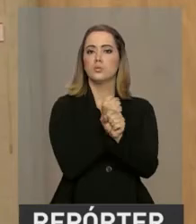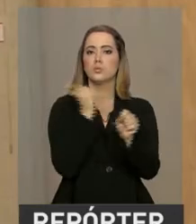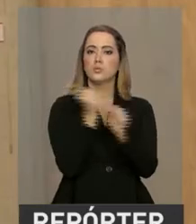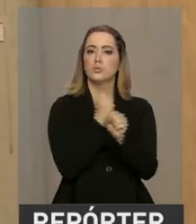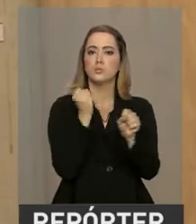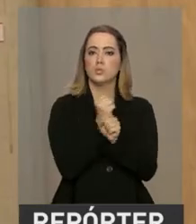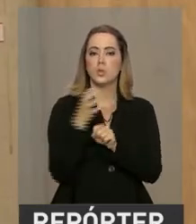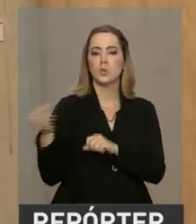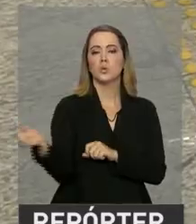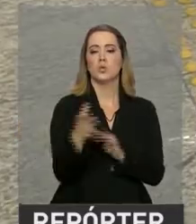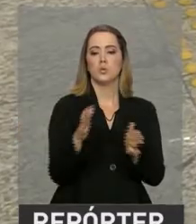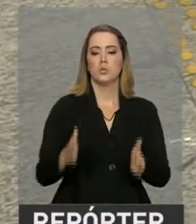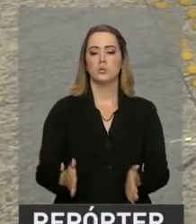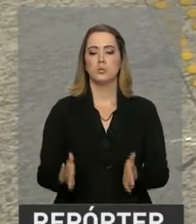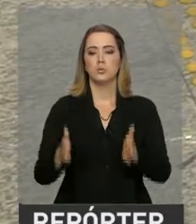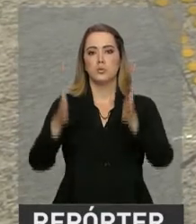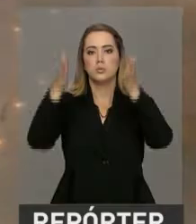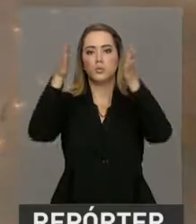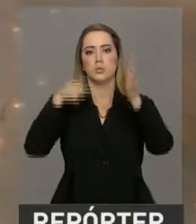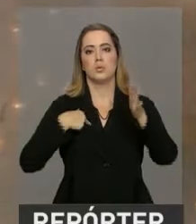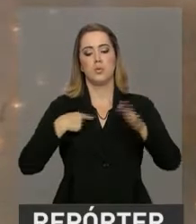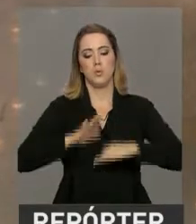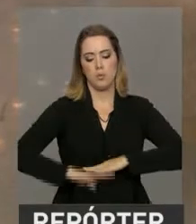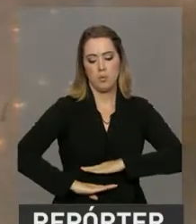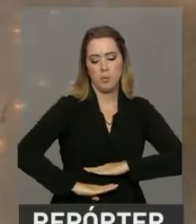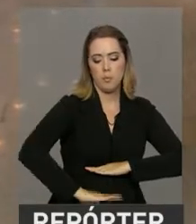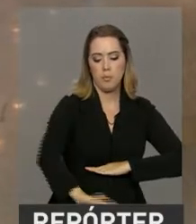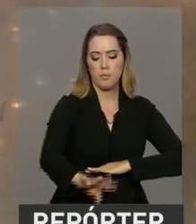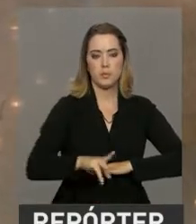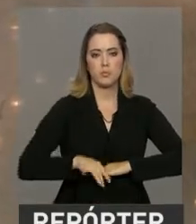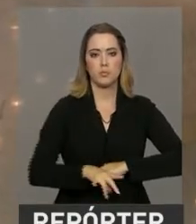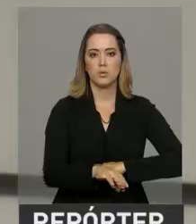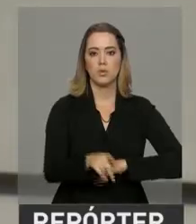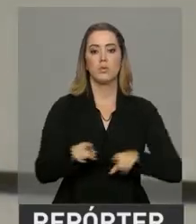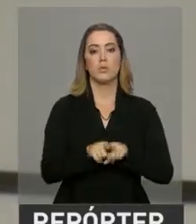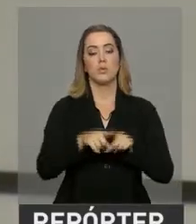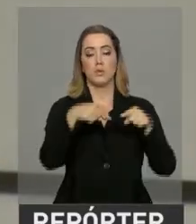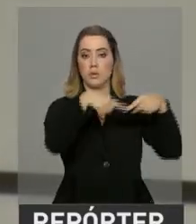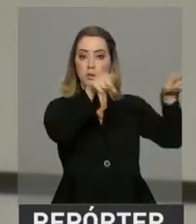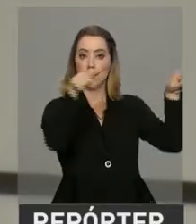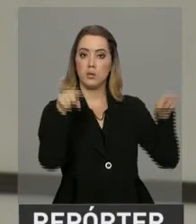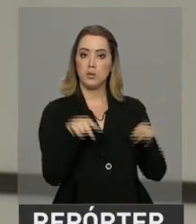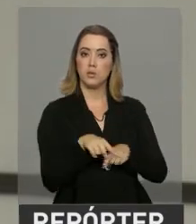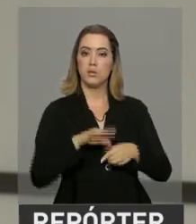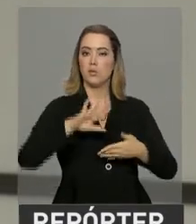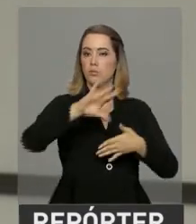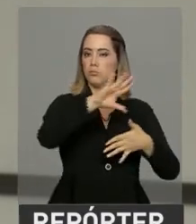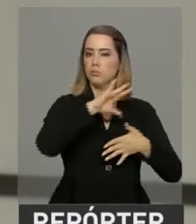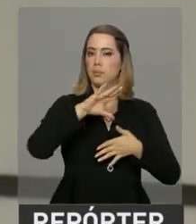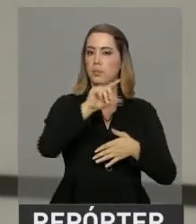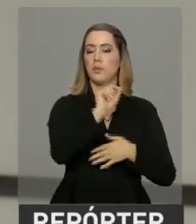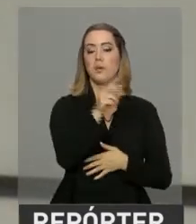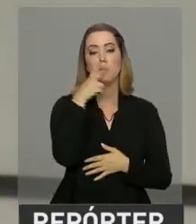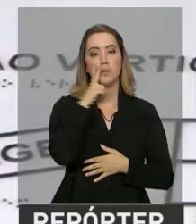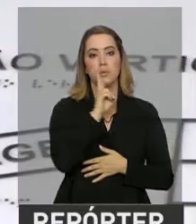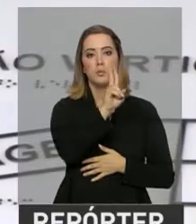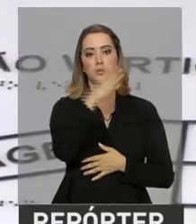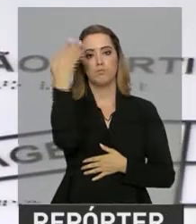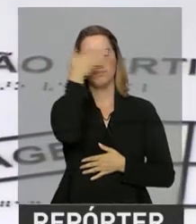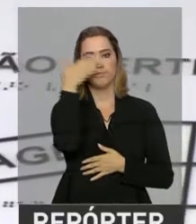construídos novos elevadores, piso tátil e totens com mapa de localização adaptados para quem não